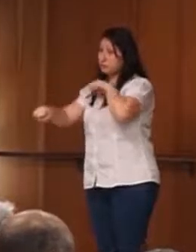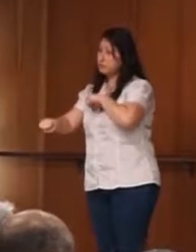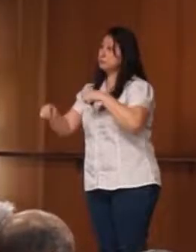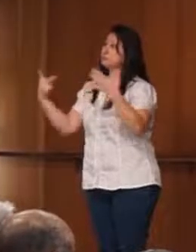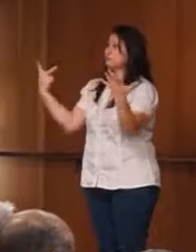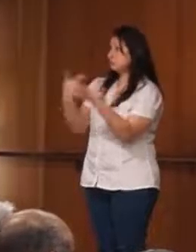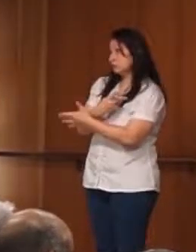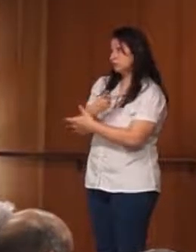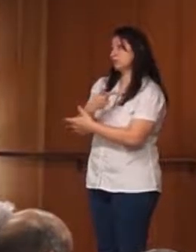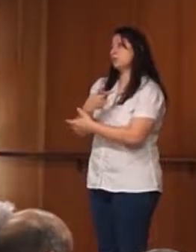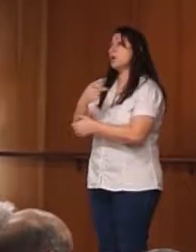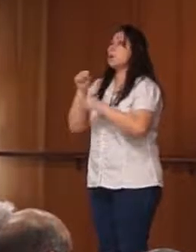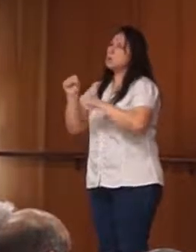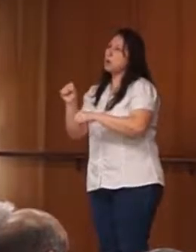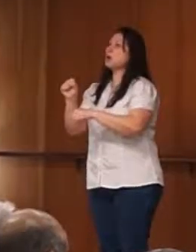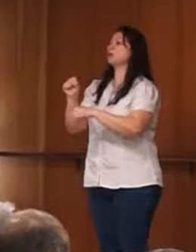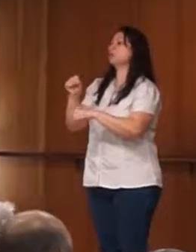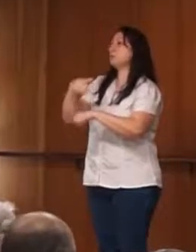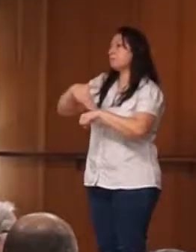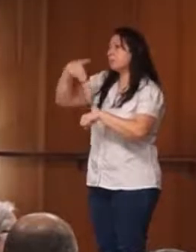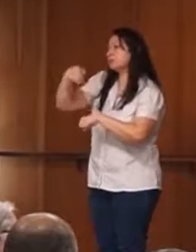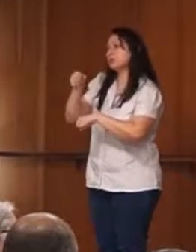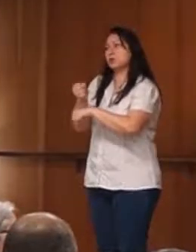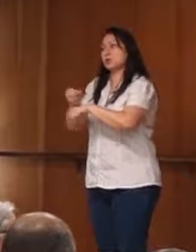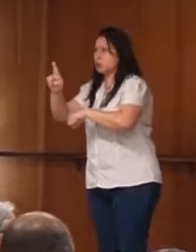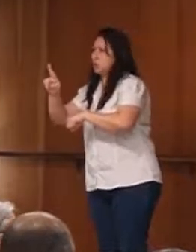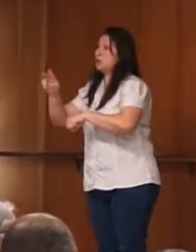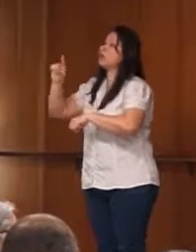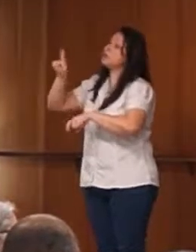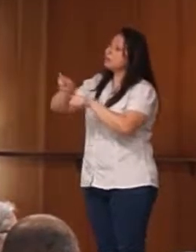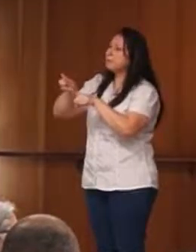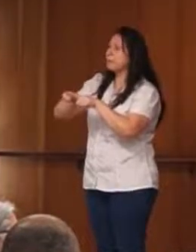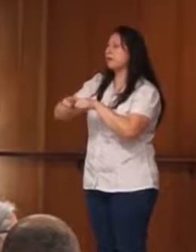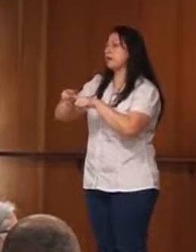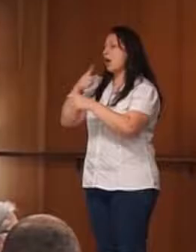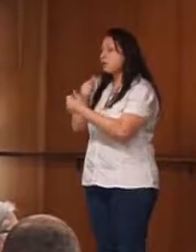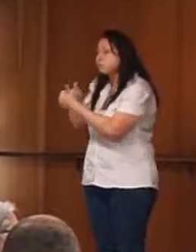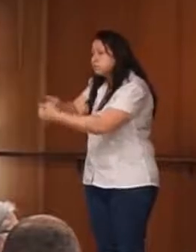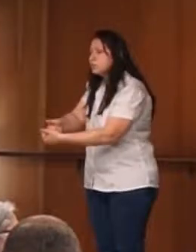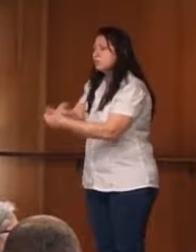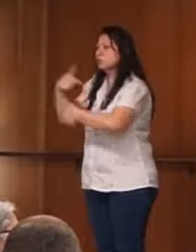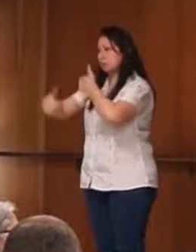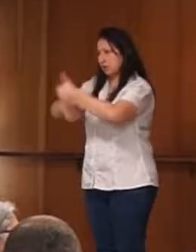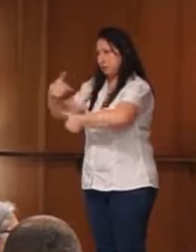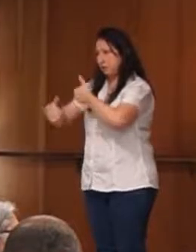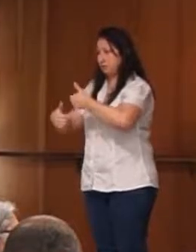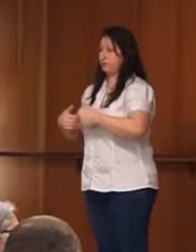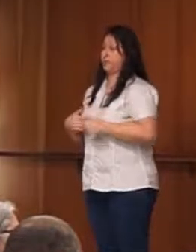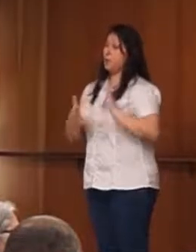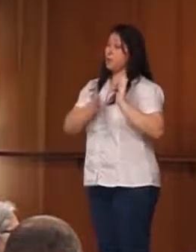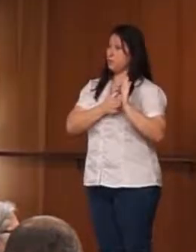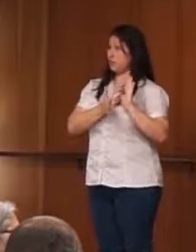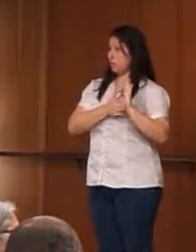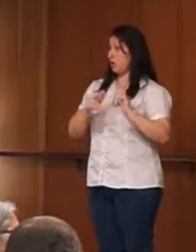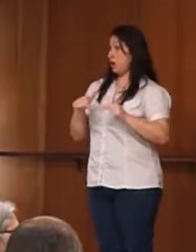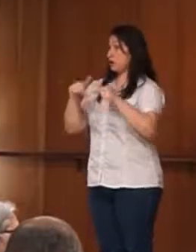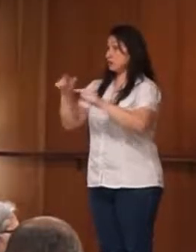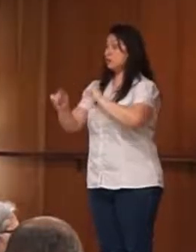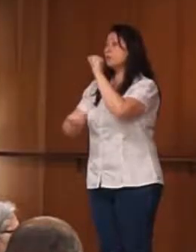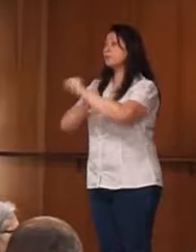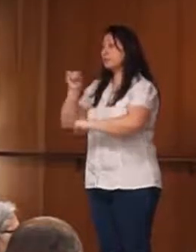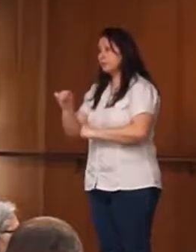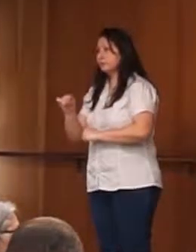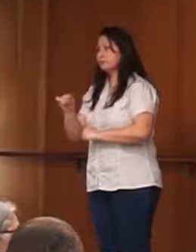do doutorado, e, evidentemente, o acompanhamento das medidas. Ao propor um programa de ações afirmativas para